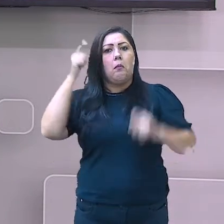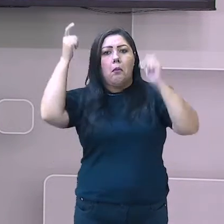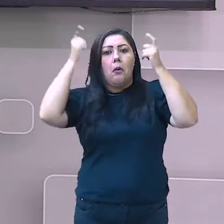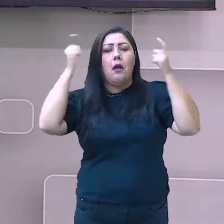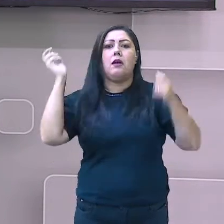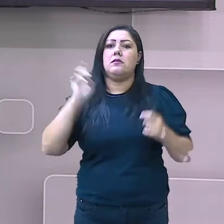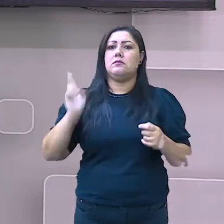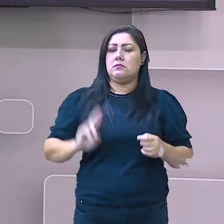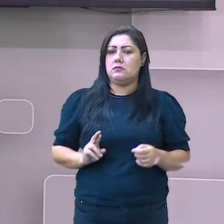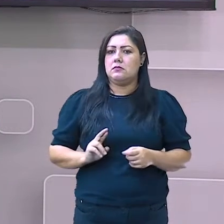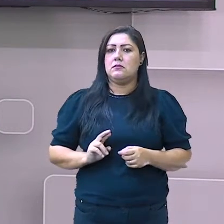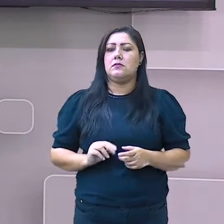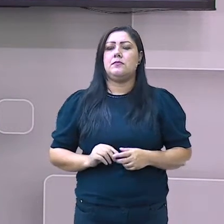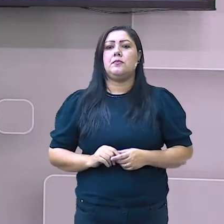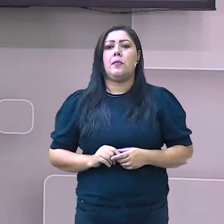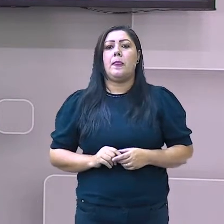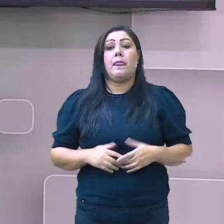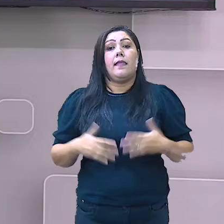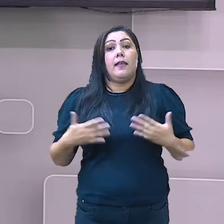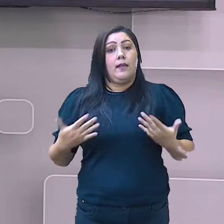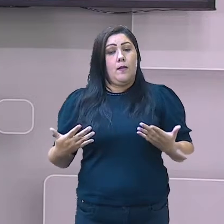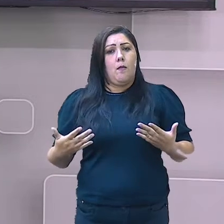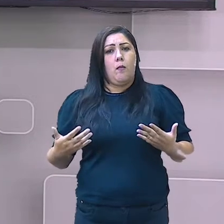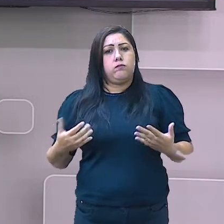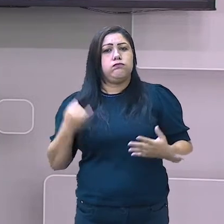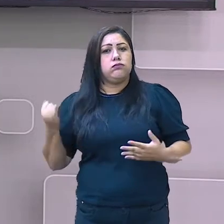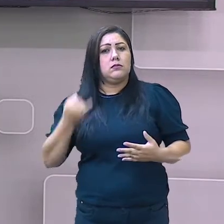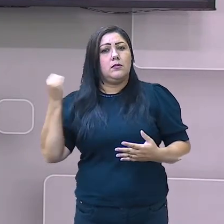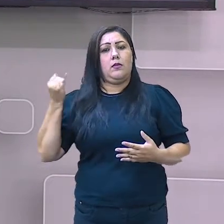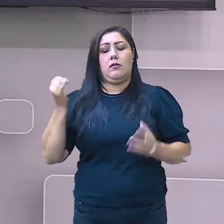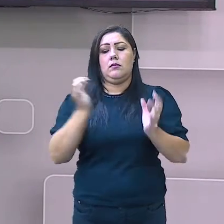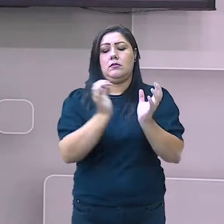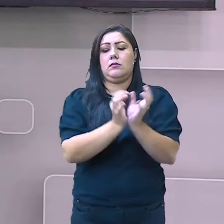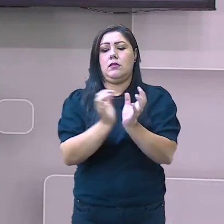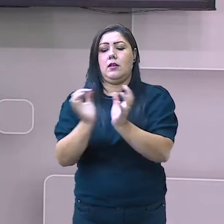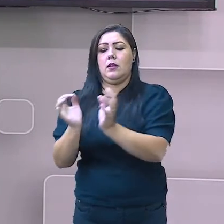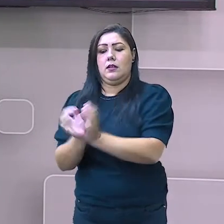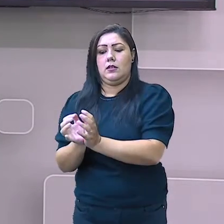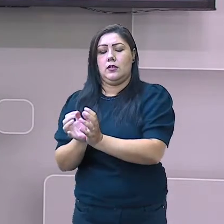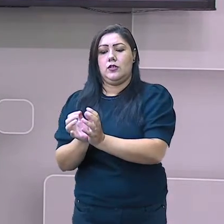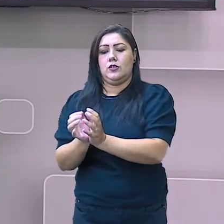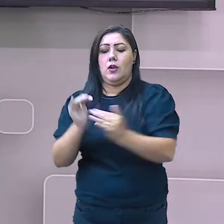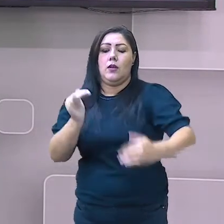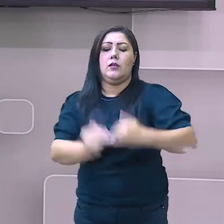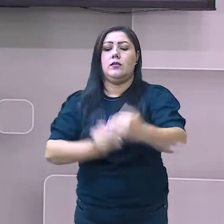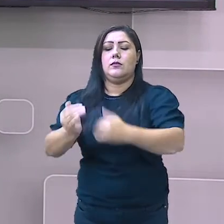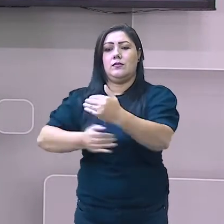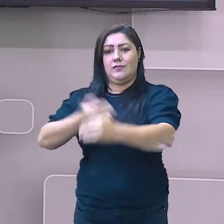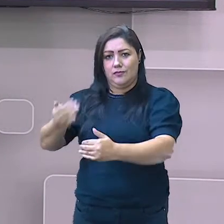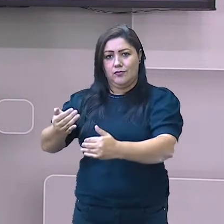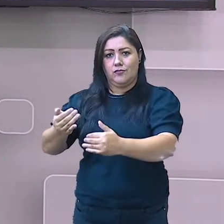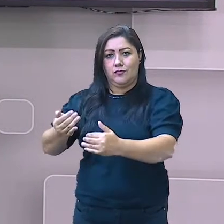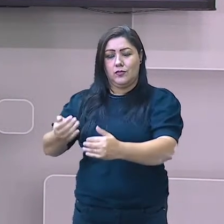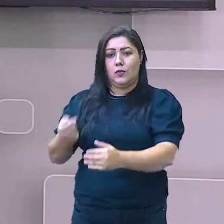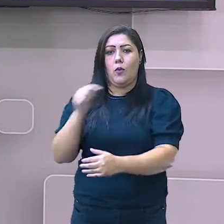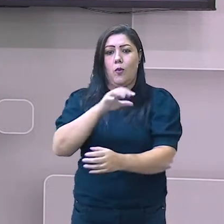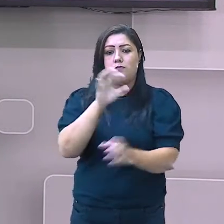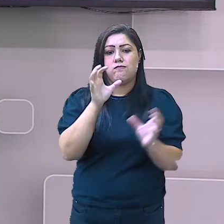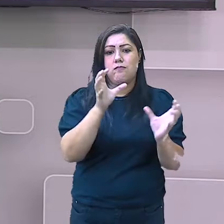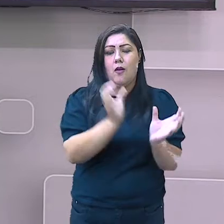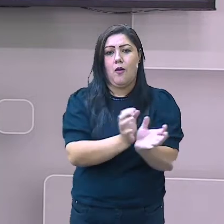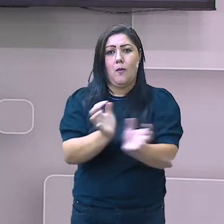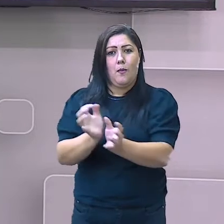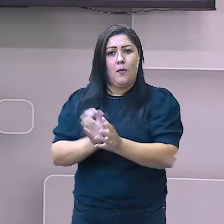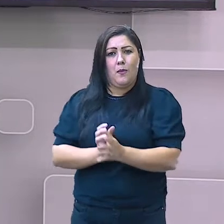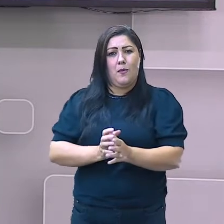É importante destacar os partidos que se desenvolviam junto às classes exploradas, como